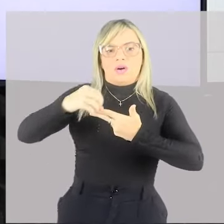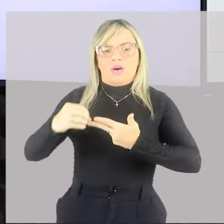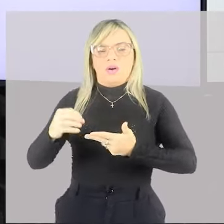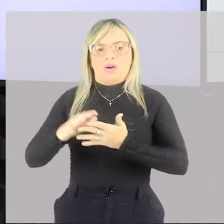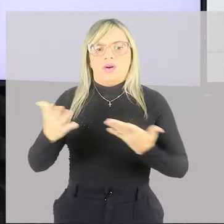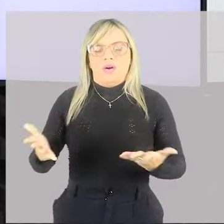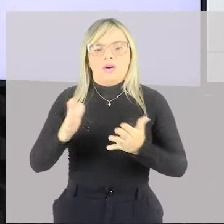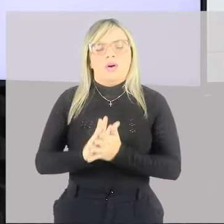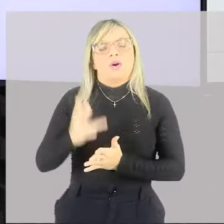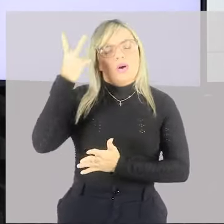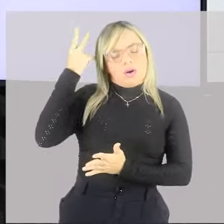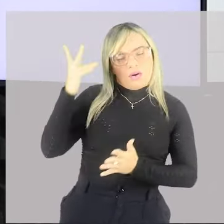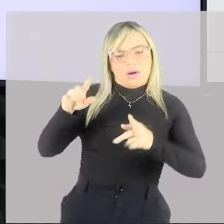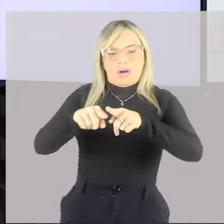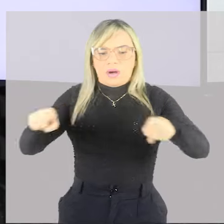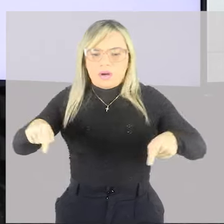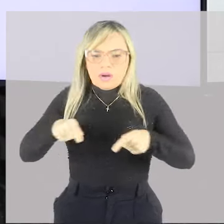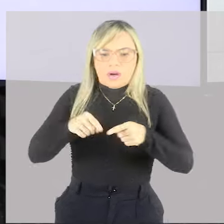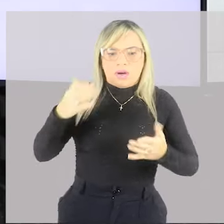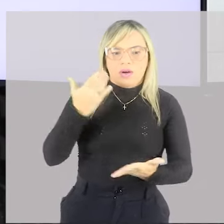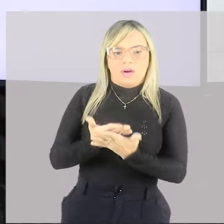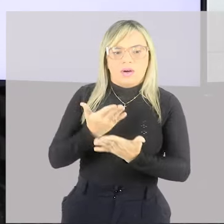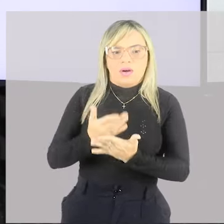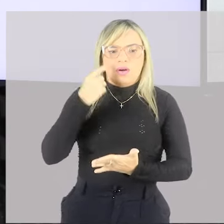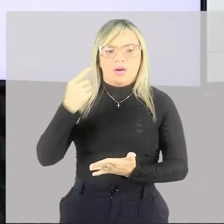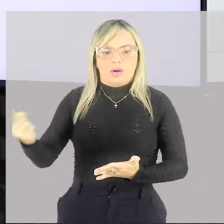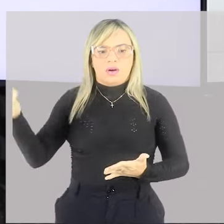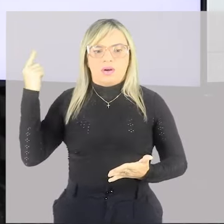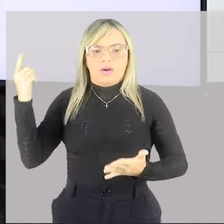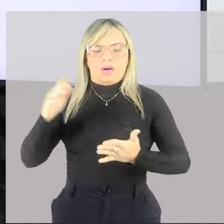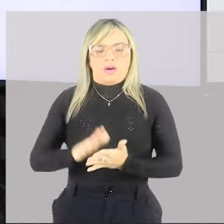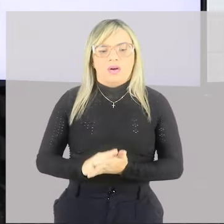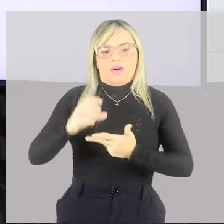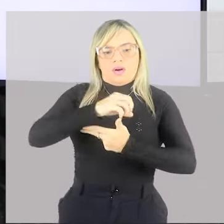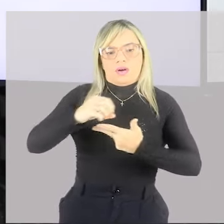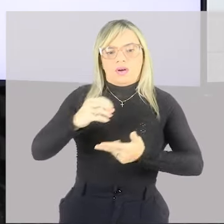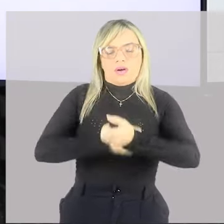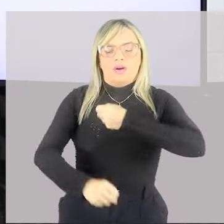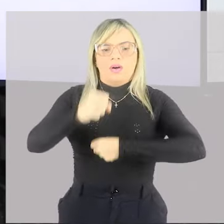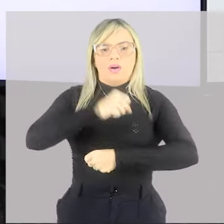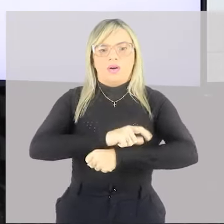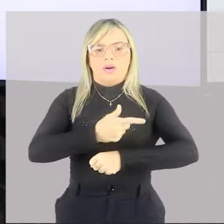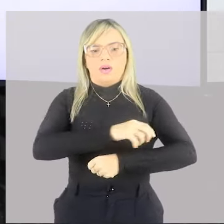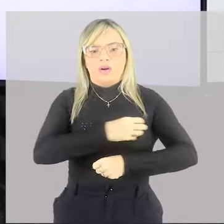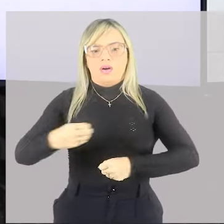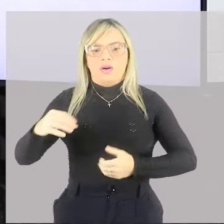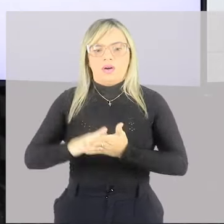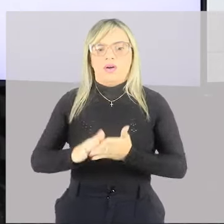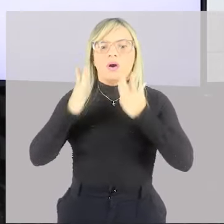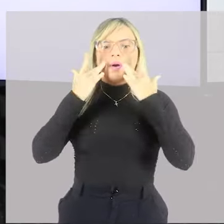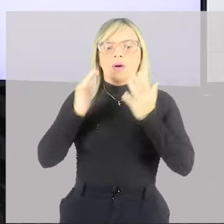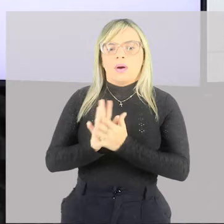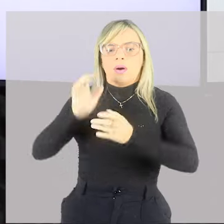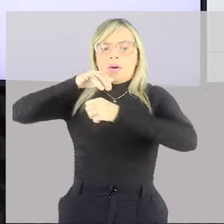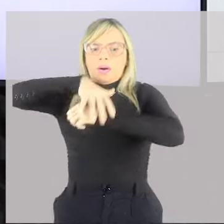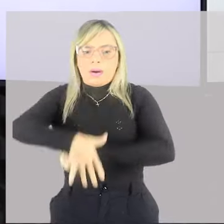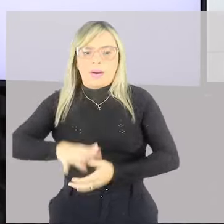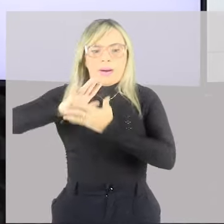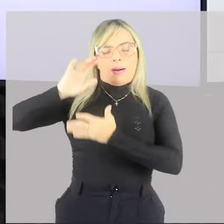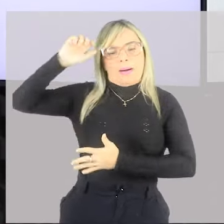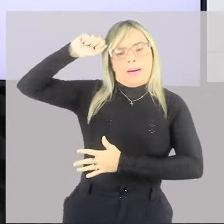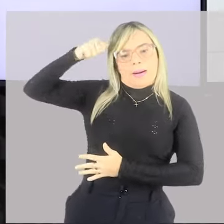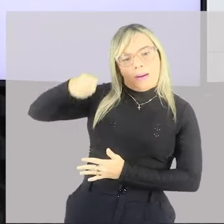em sala de aula vamos lá esse Enem de 2020 a arte pré-histórica africana foi incont